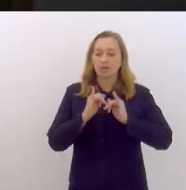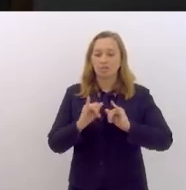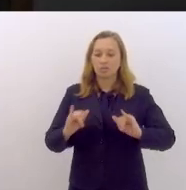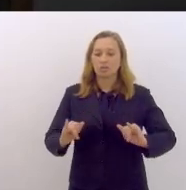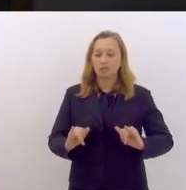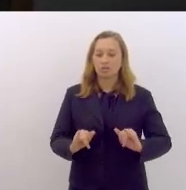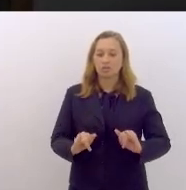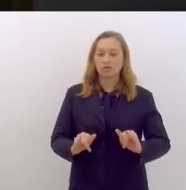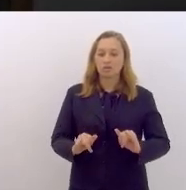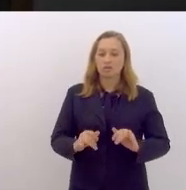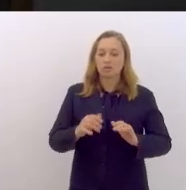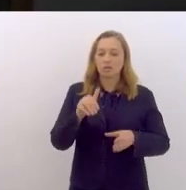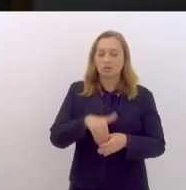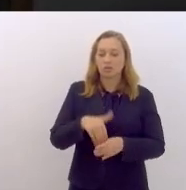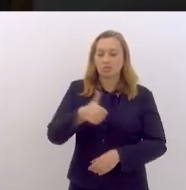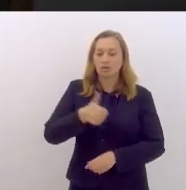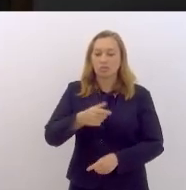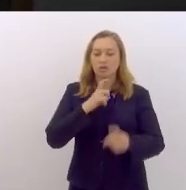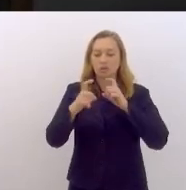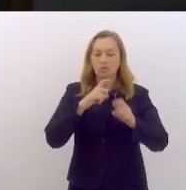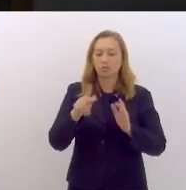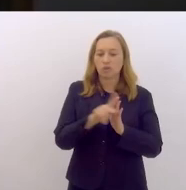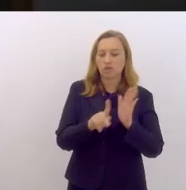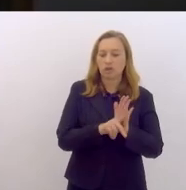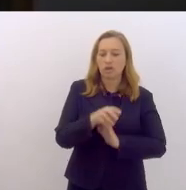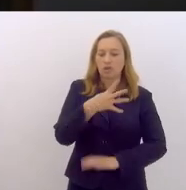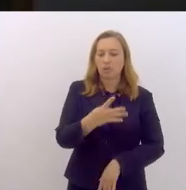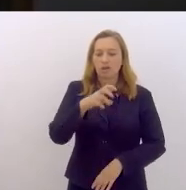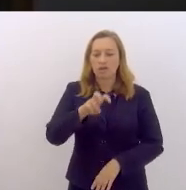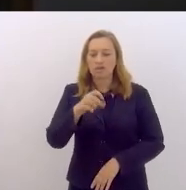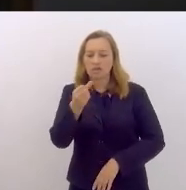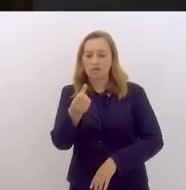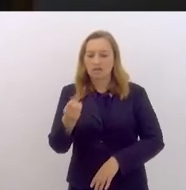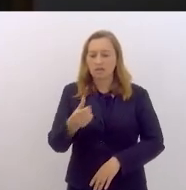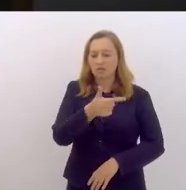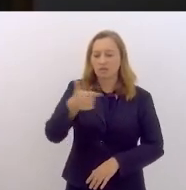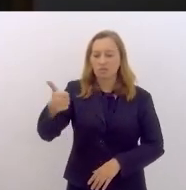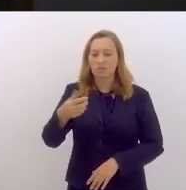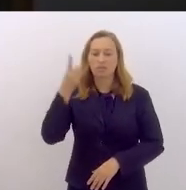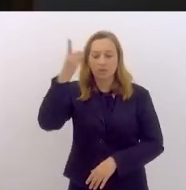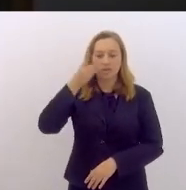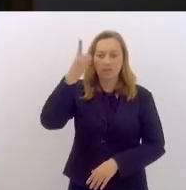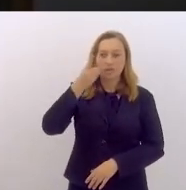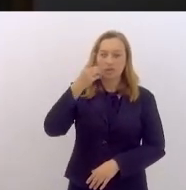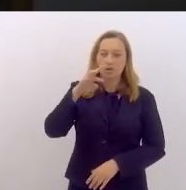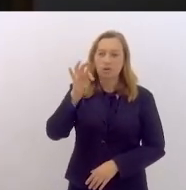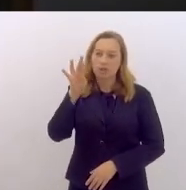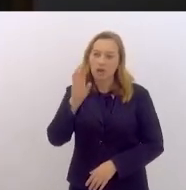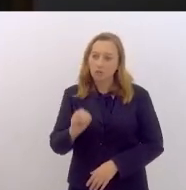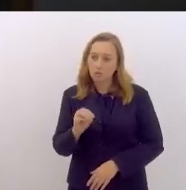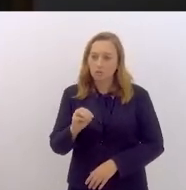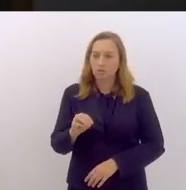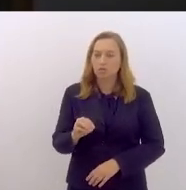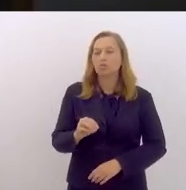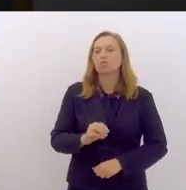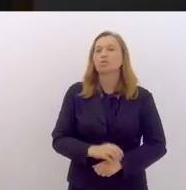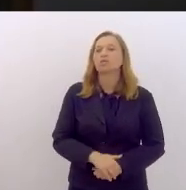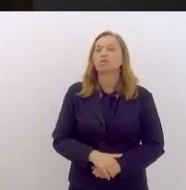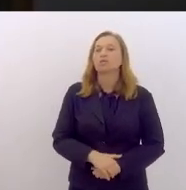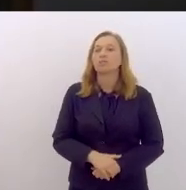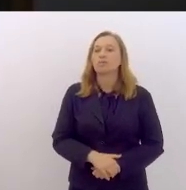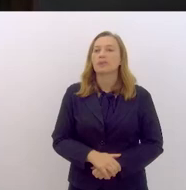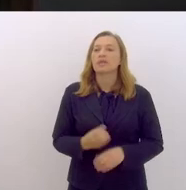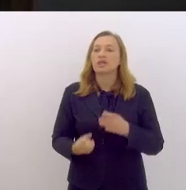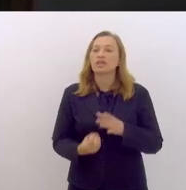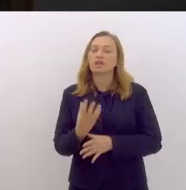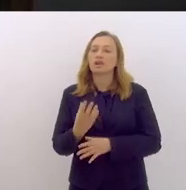Anuncio, em votação, em primeira discussão, o projeto de lei número 4560 de 21, de autoria do deputado Ronaldo Anquieta, que